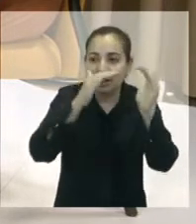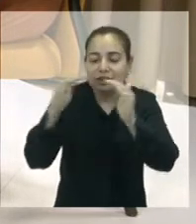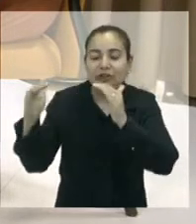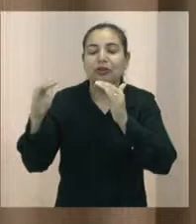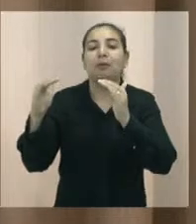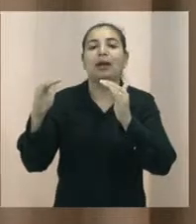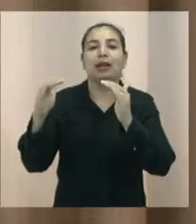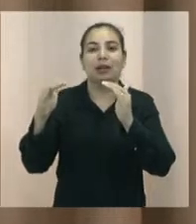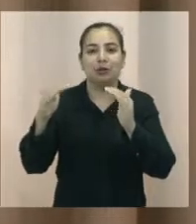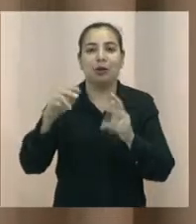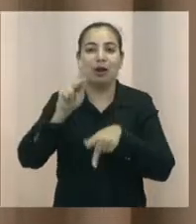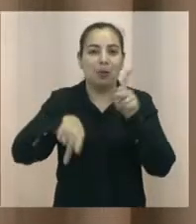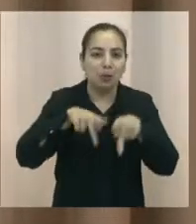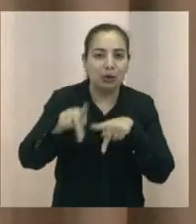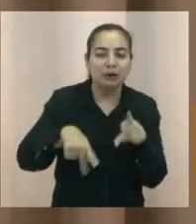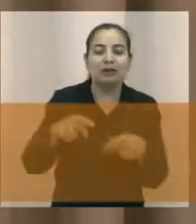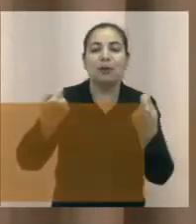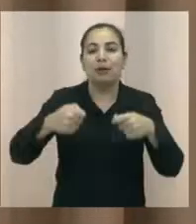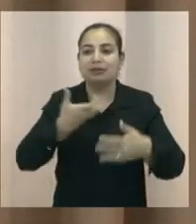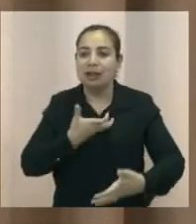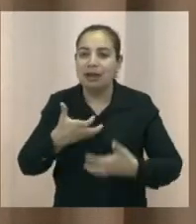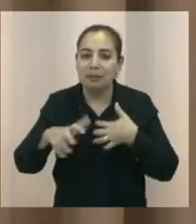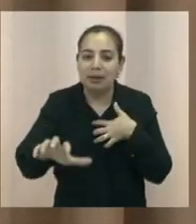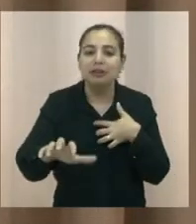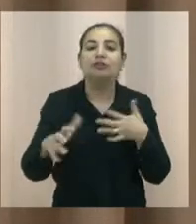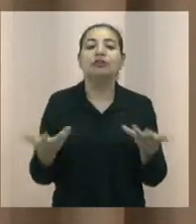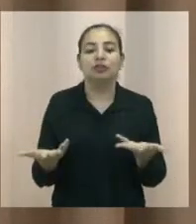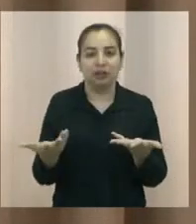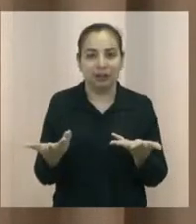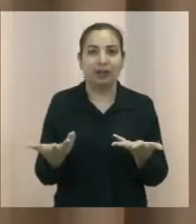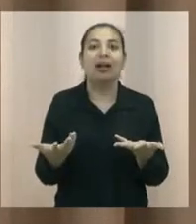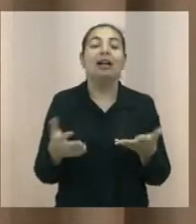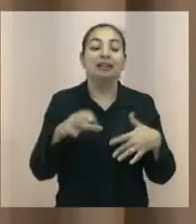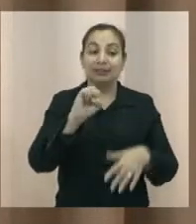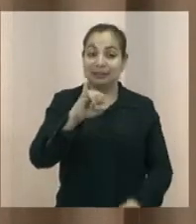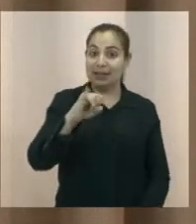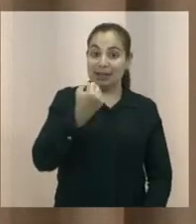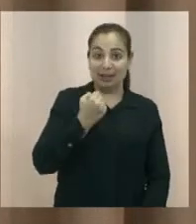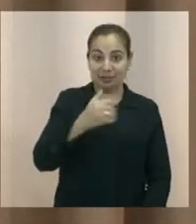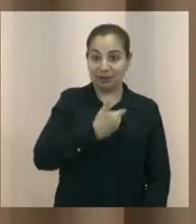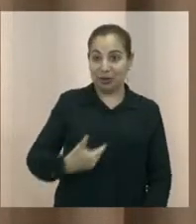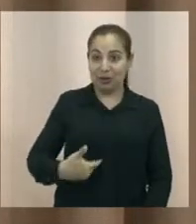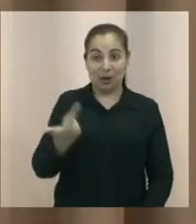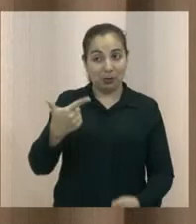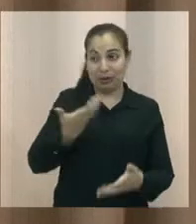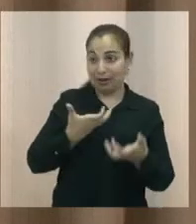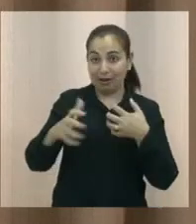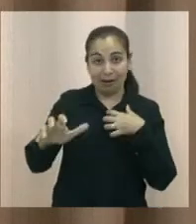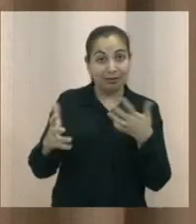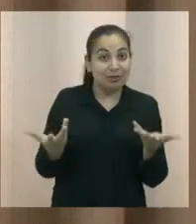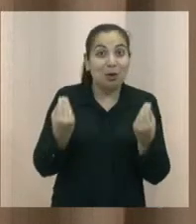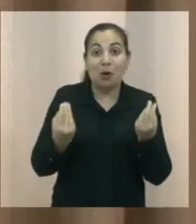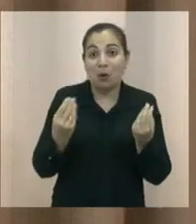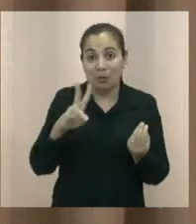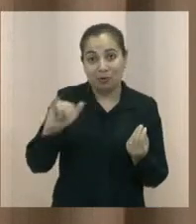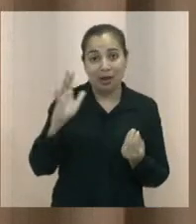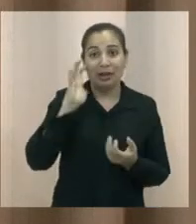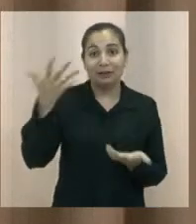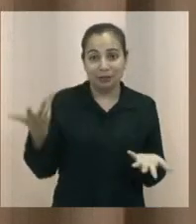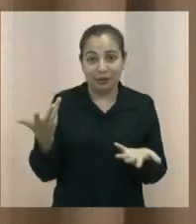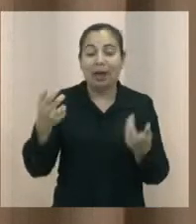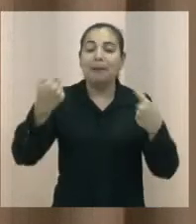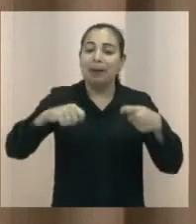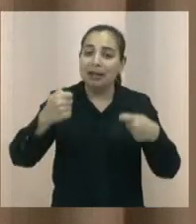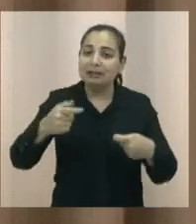empatia necessária, que não tem como ser defensor público se você não tiver um mínimo de empatia pelo outro, de entender a situação, de